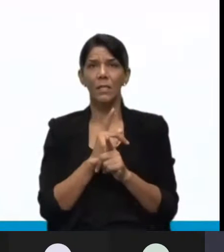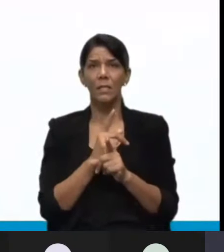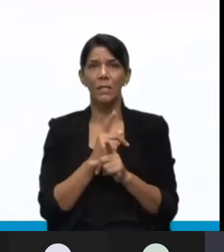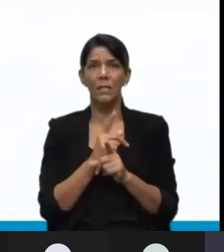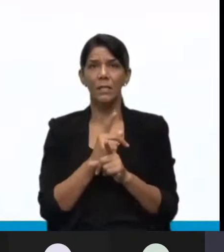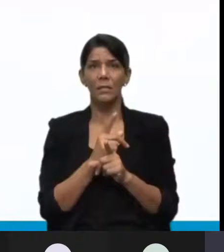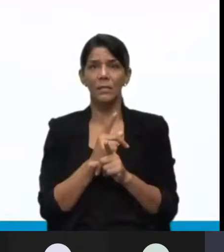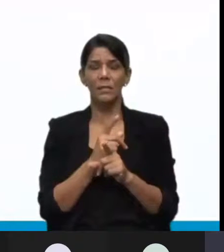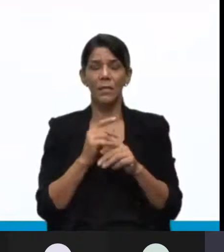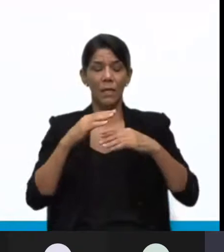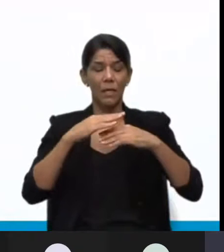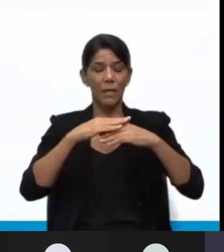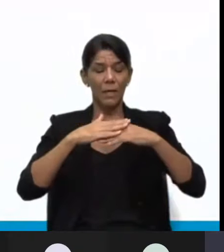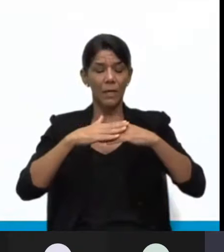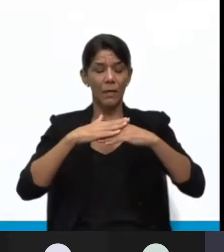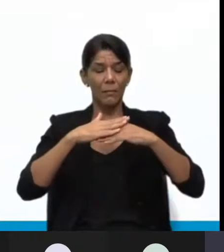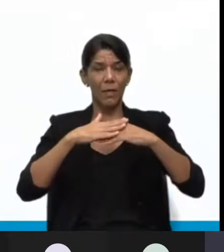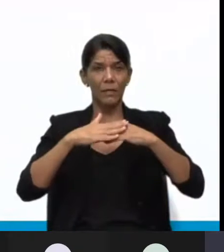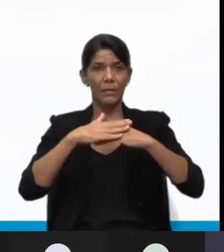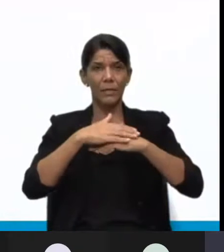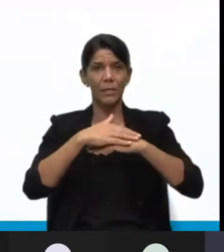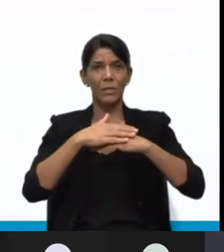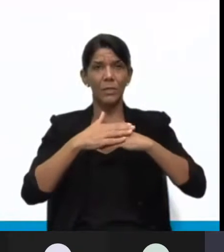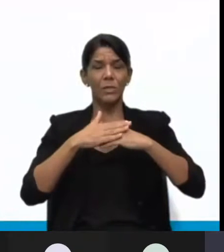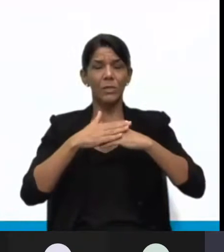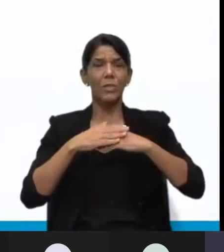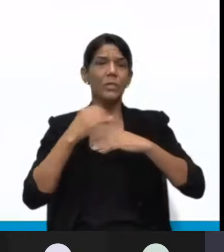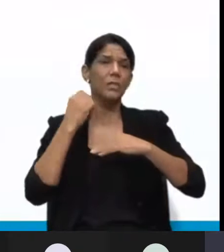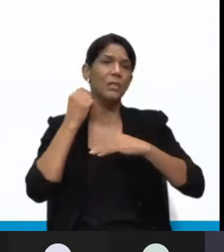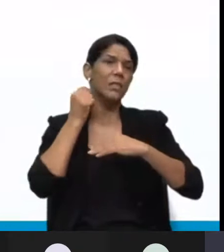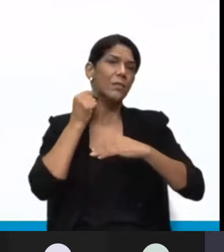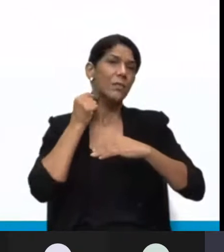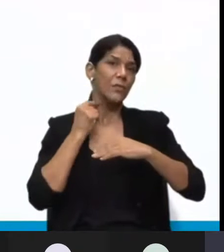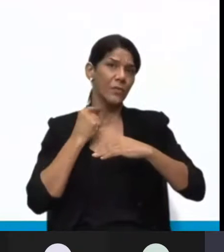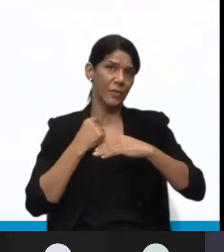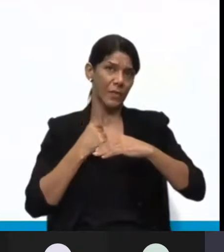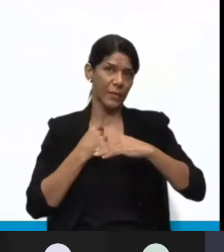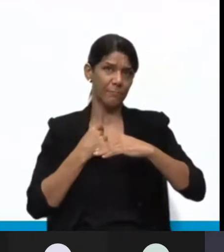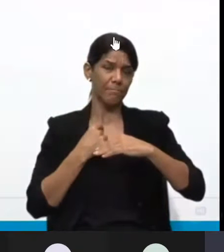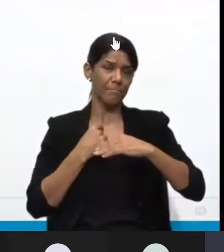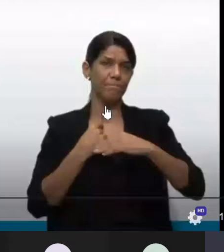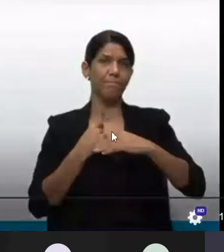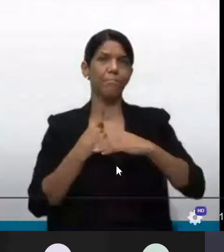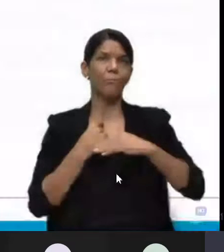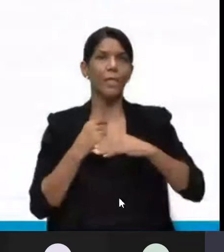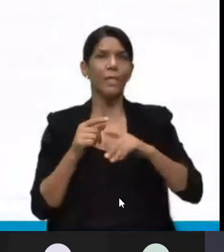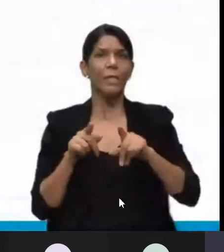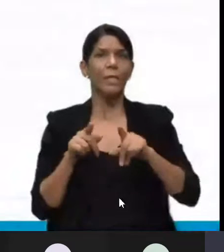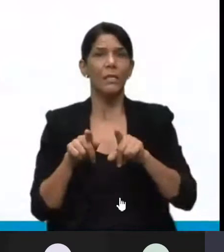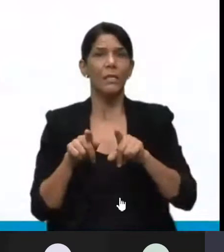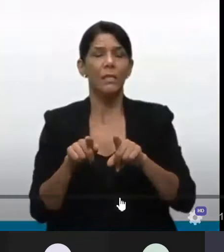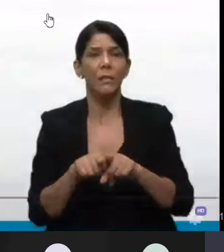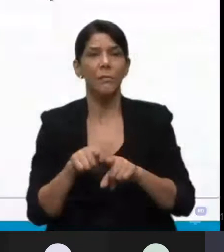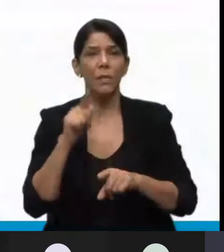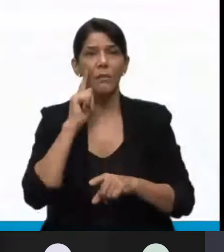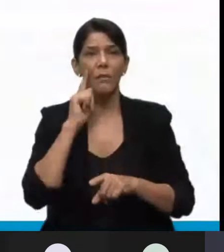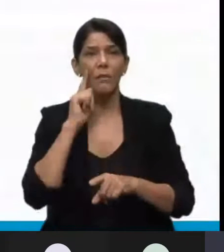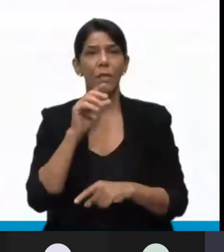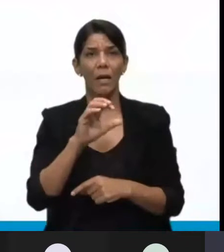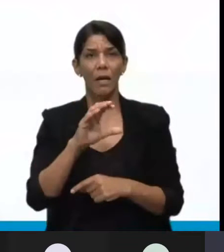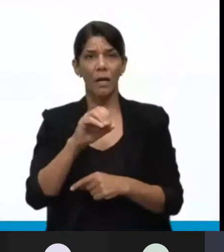identificar aqui as camadas da parede dos vasos sanguíneos, tá? E também observar aí